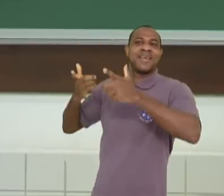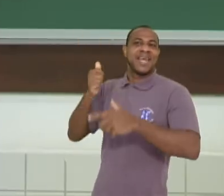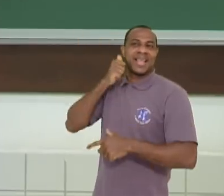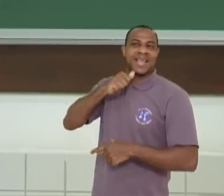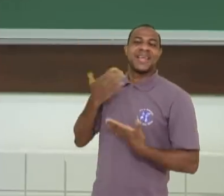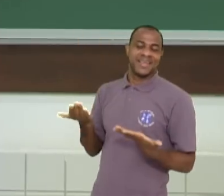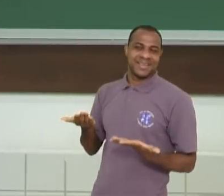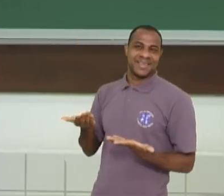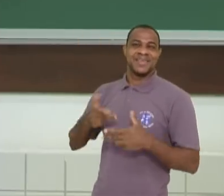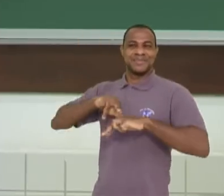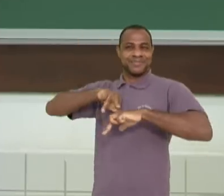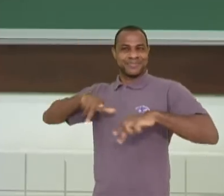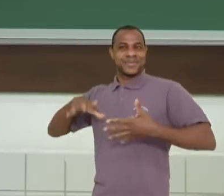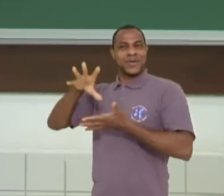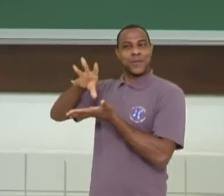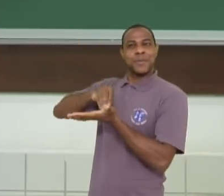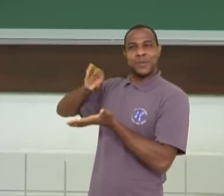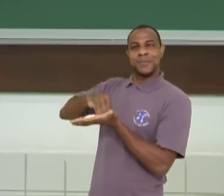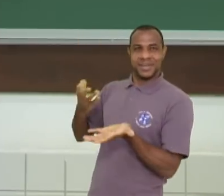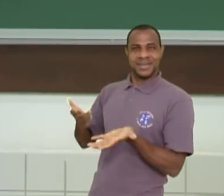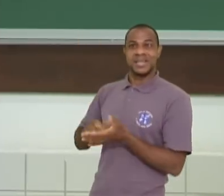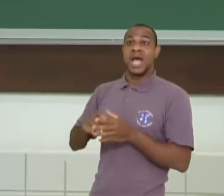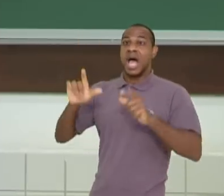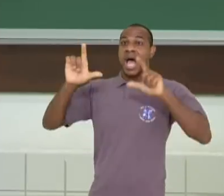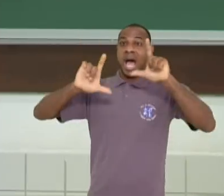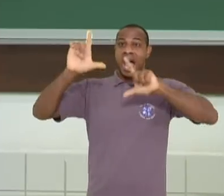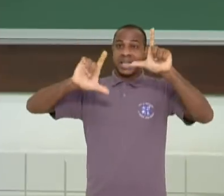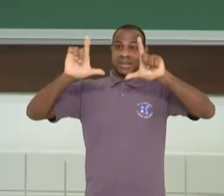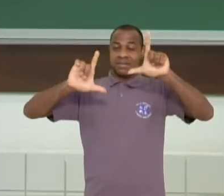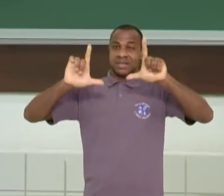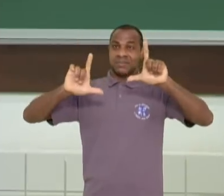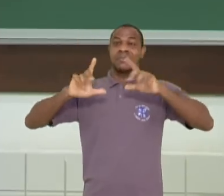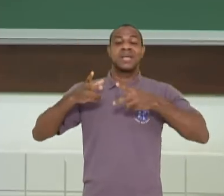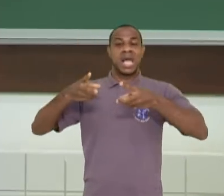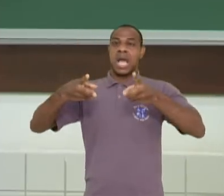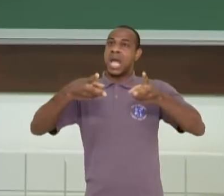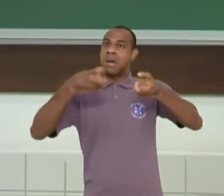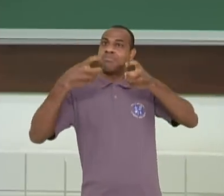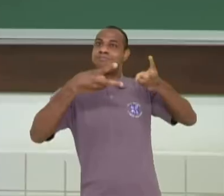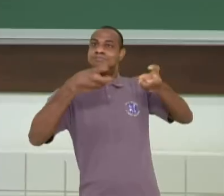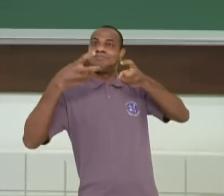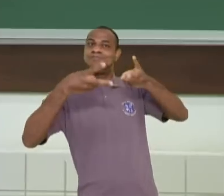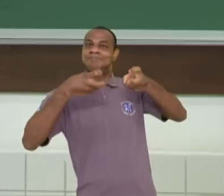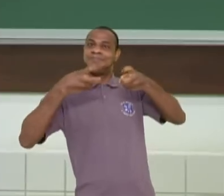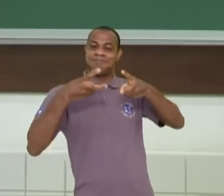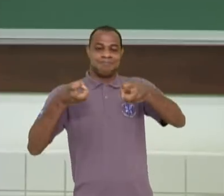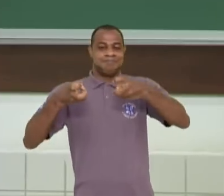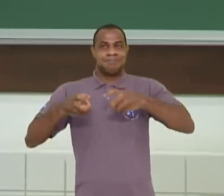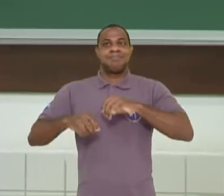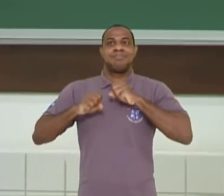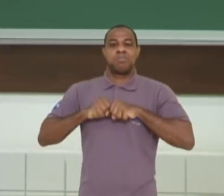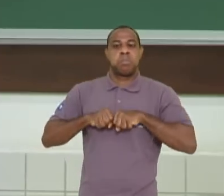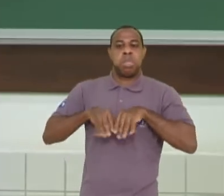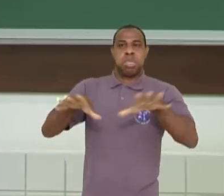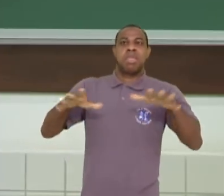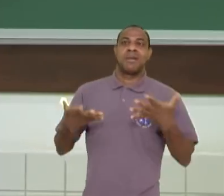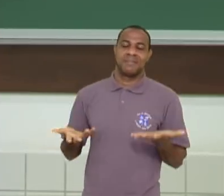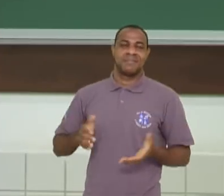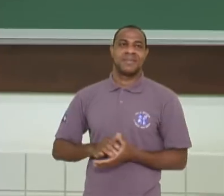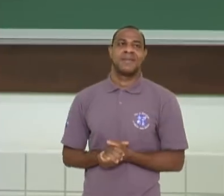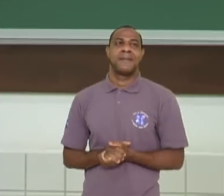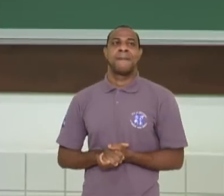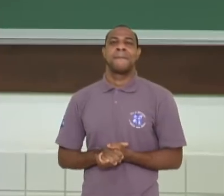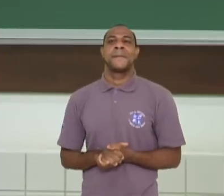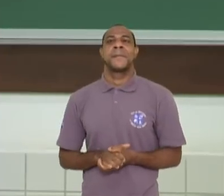sabemos, o marketing acaba explorando tudo isso daí para aumentar cada vez mais o seu universo, a sua gama, né,